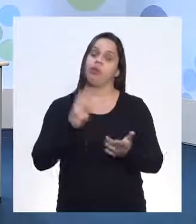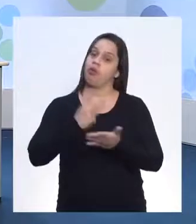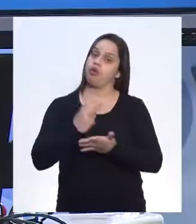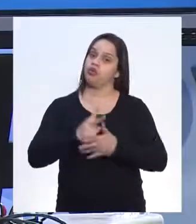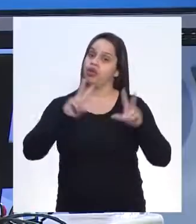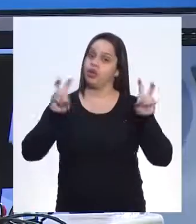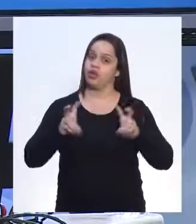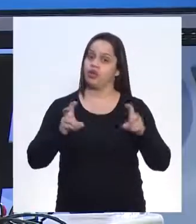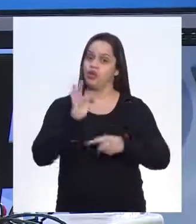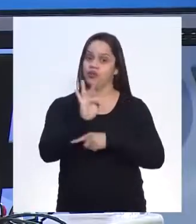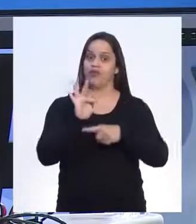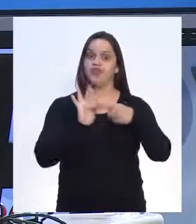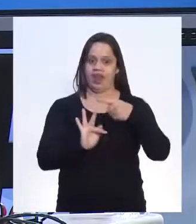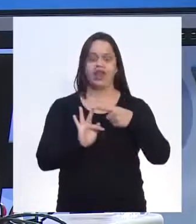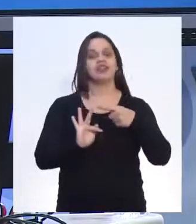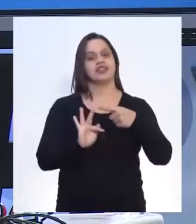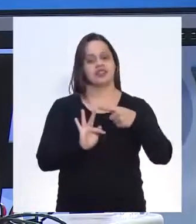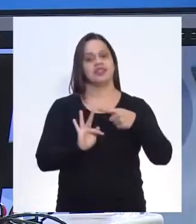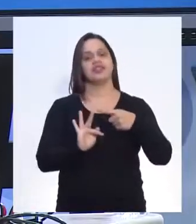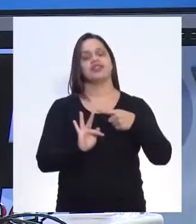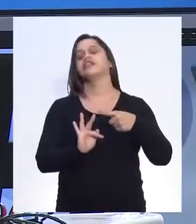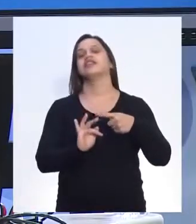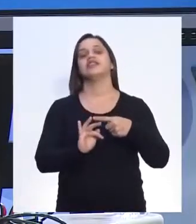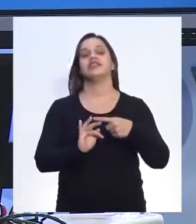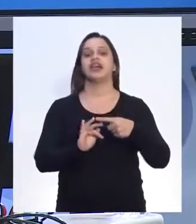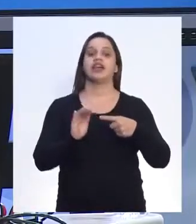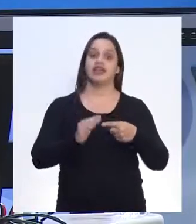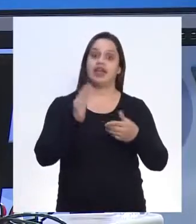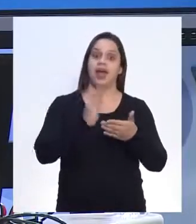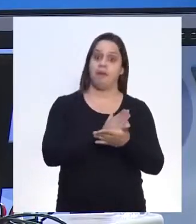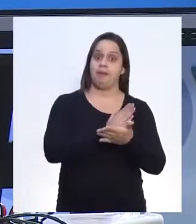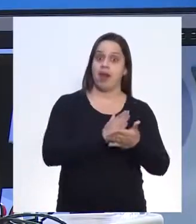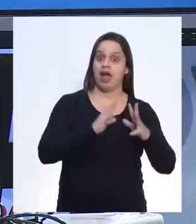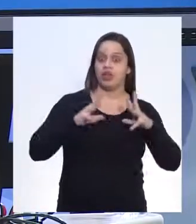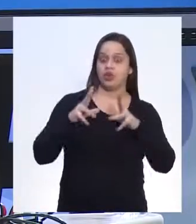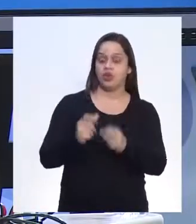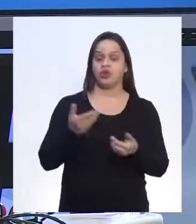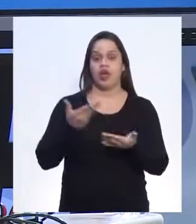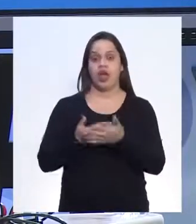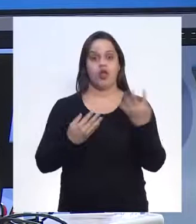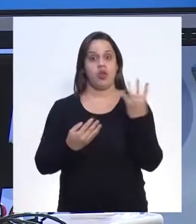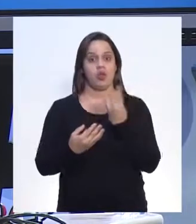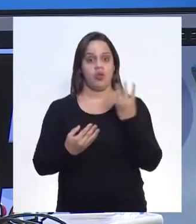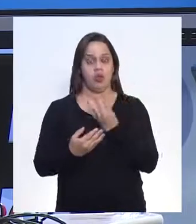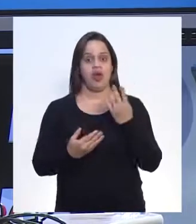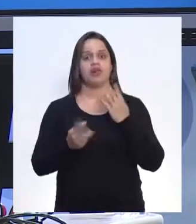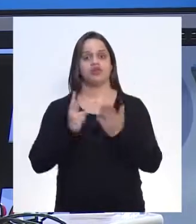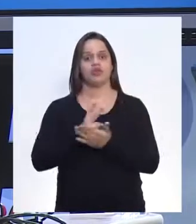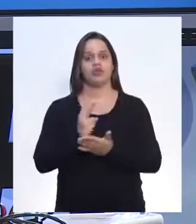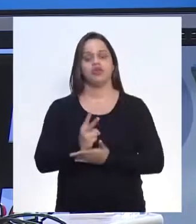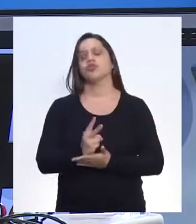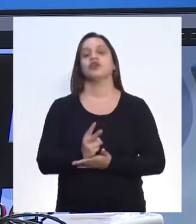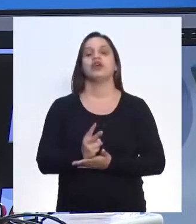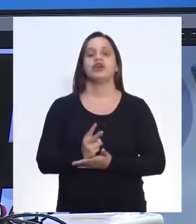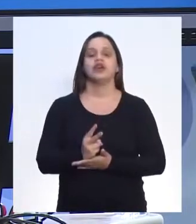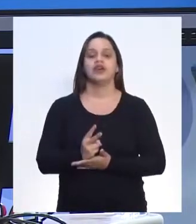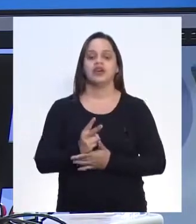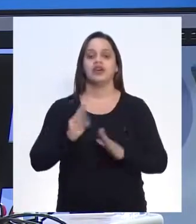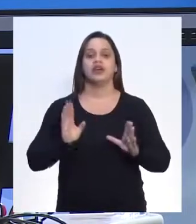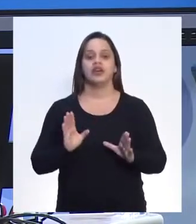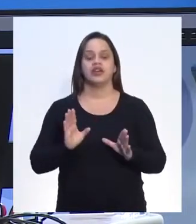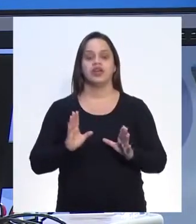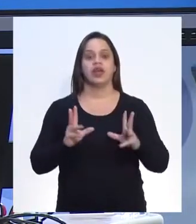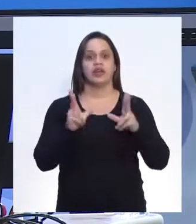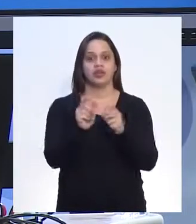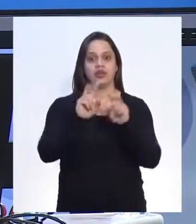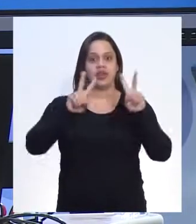falar sobre frações, ainda parte e todos. Temos aí a aula 4, dando sequência a esse conjunto